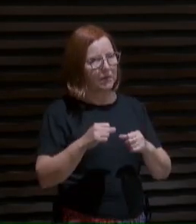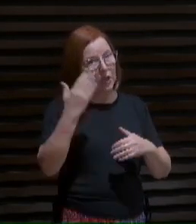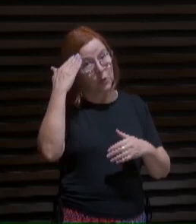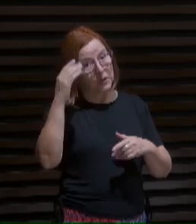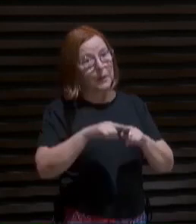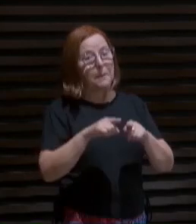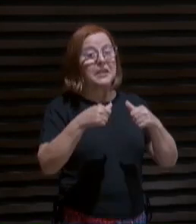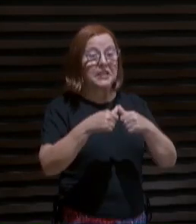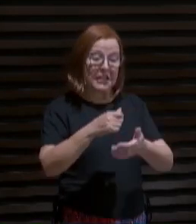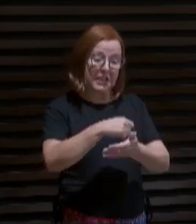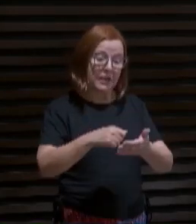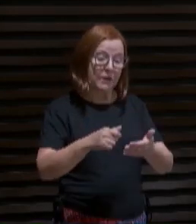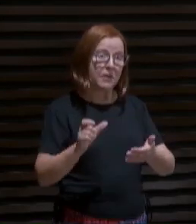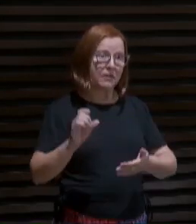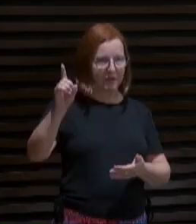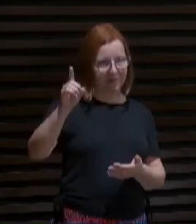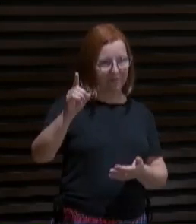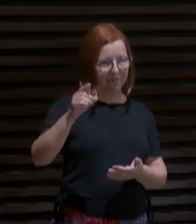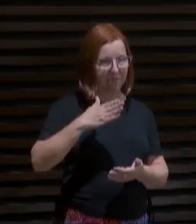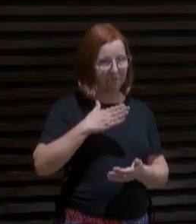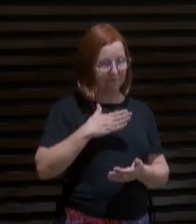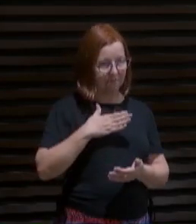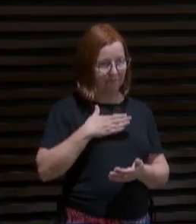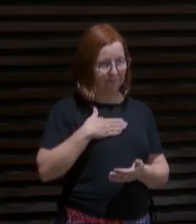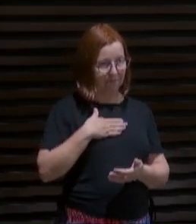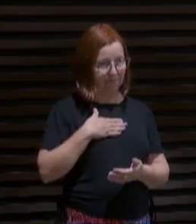Deus. Meu efeito terapêutico é Bíblia.